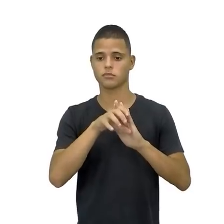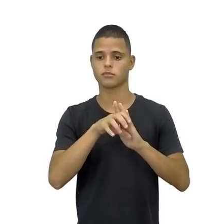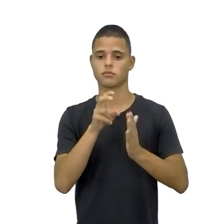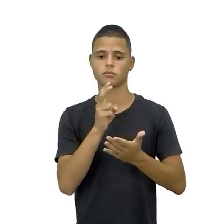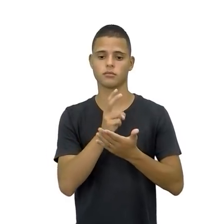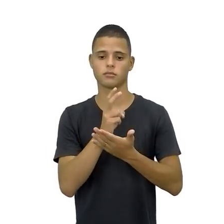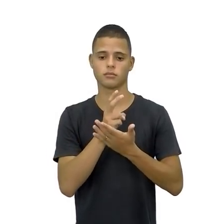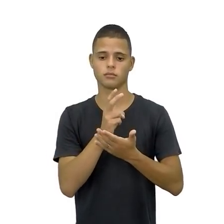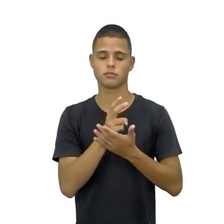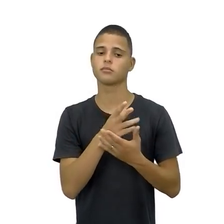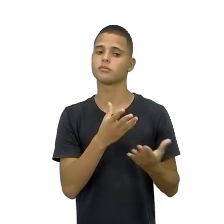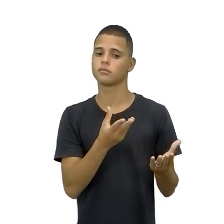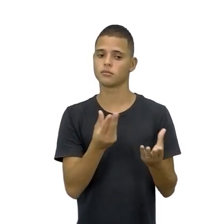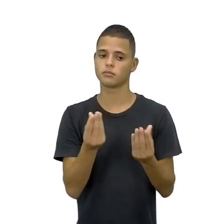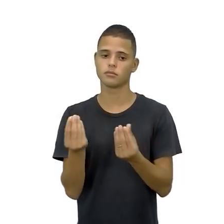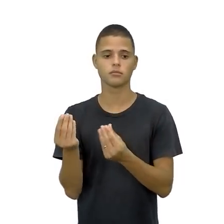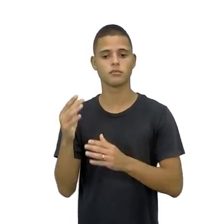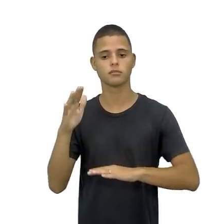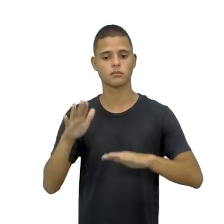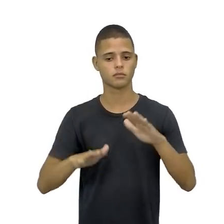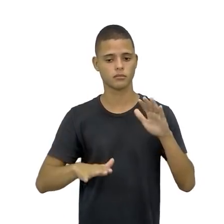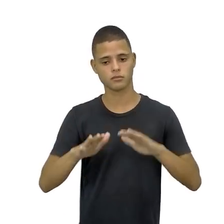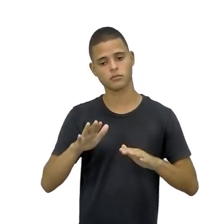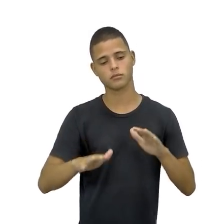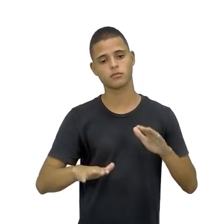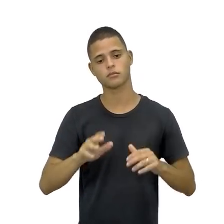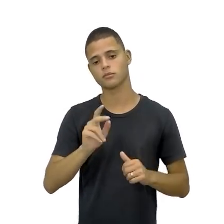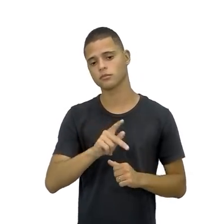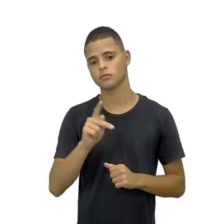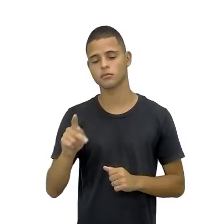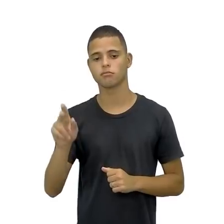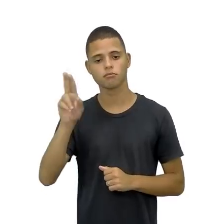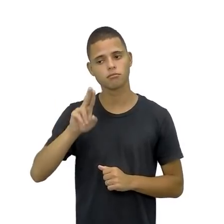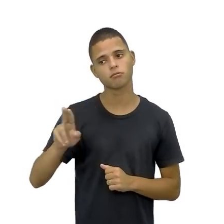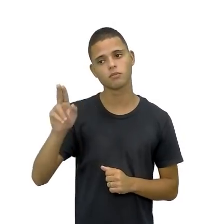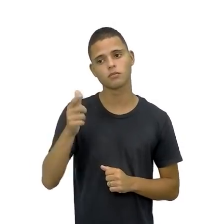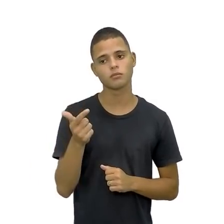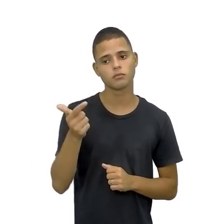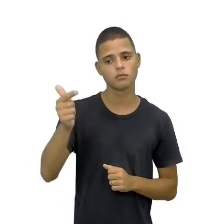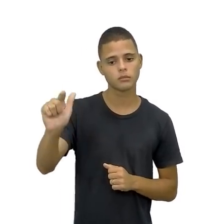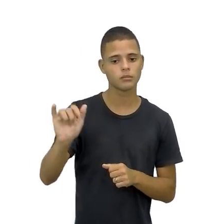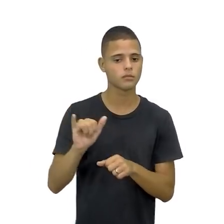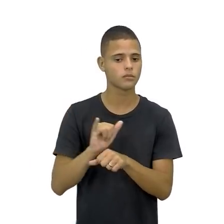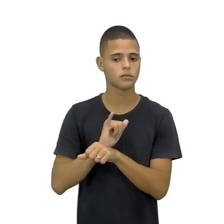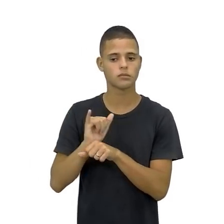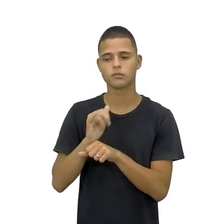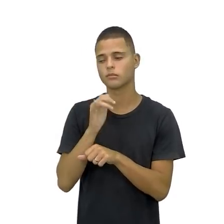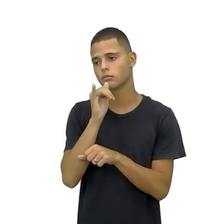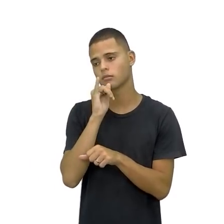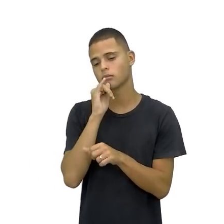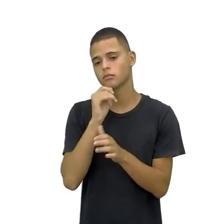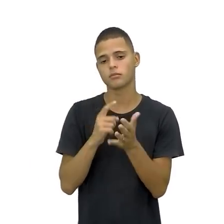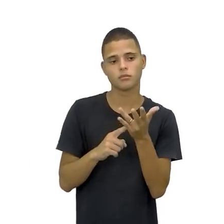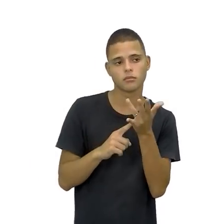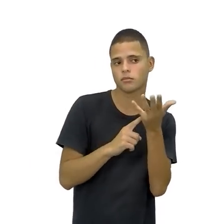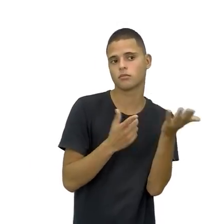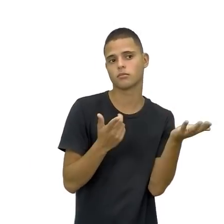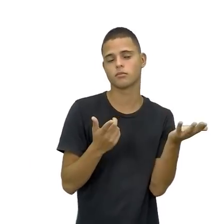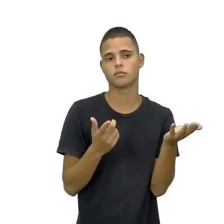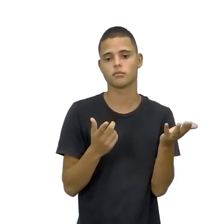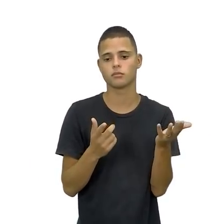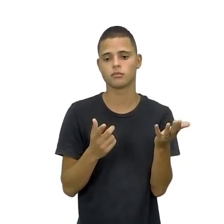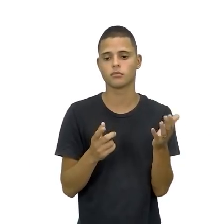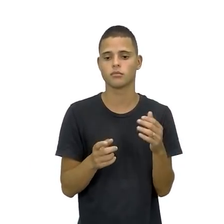vezes, os professores usam de outros recursos, né, como a tecnologia, quando possível, apresentando vídeos,